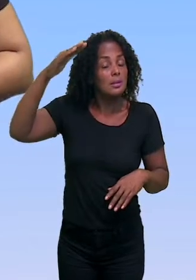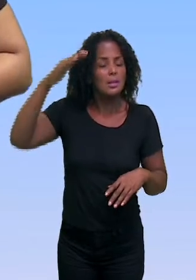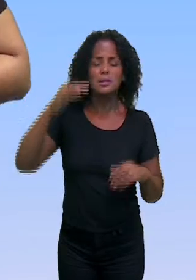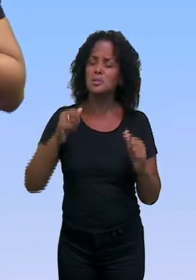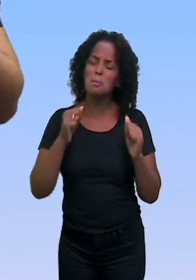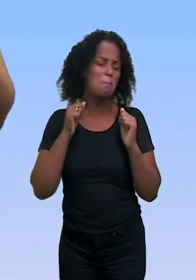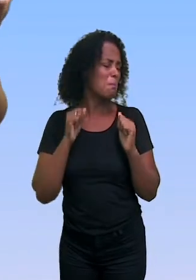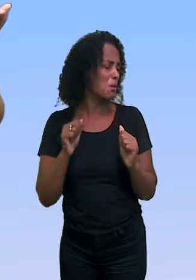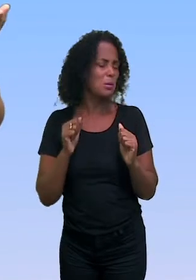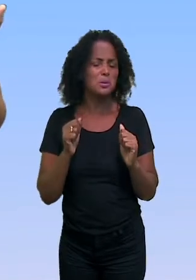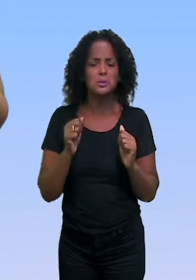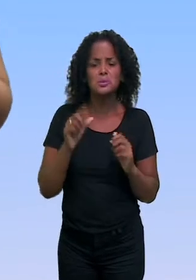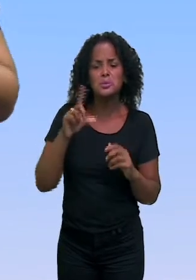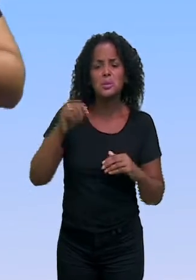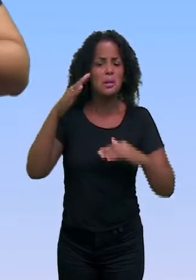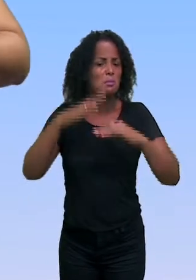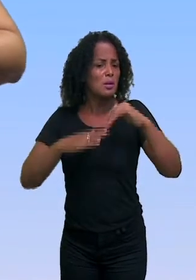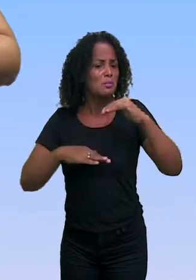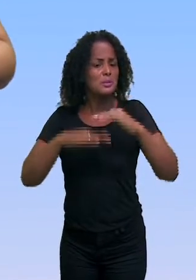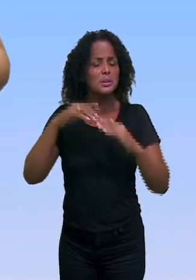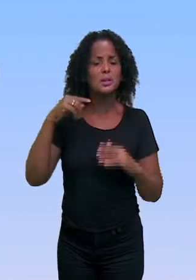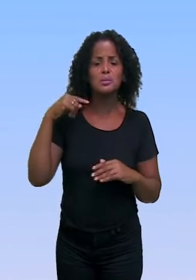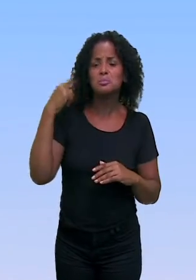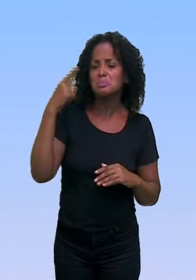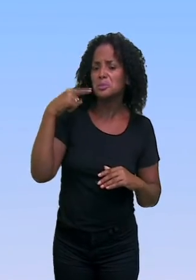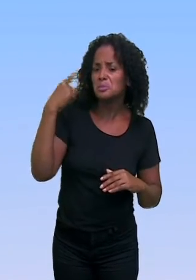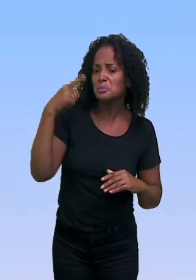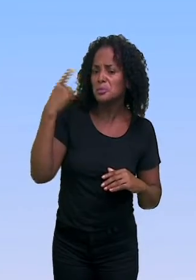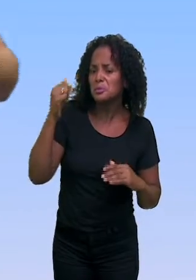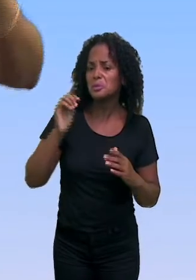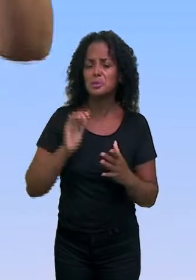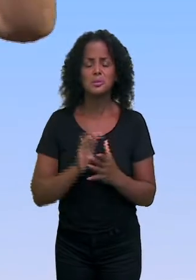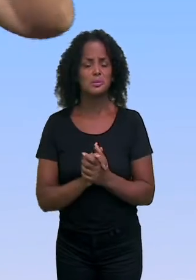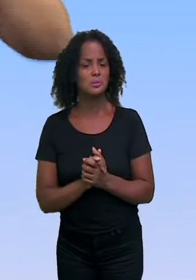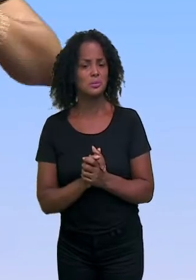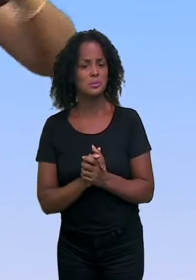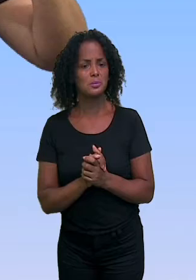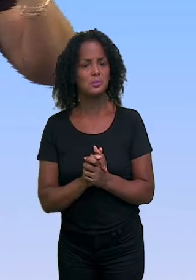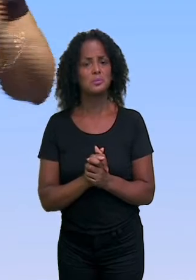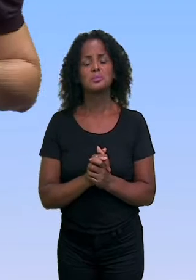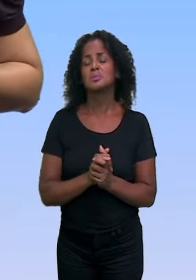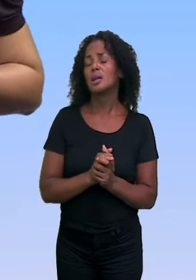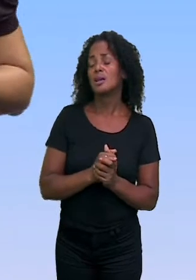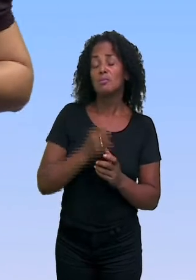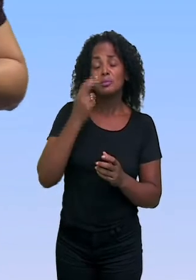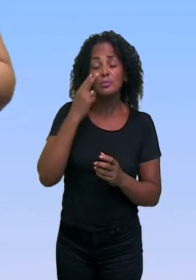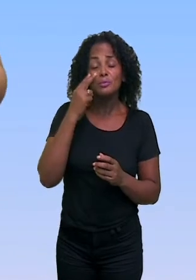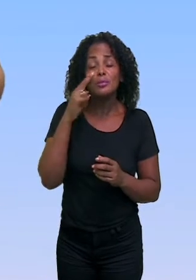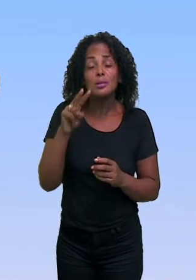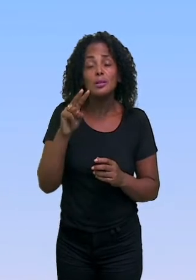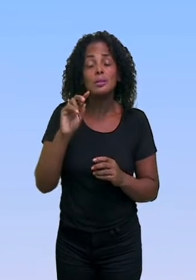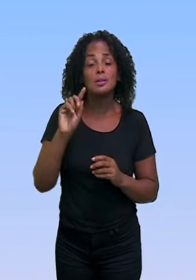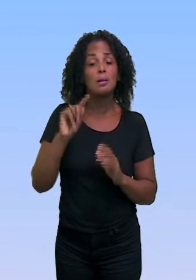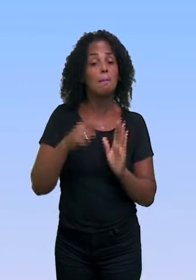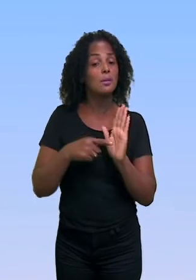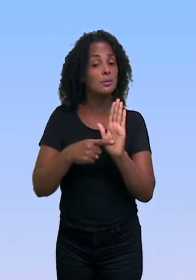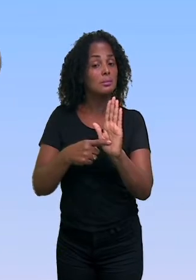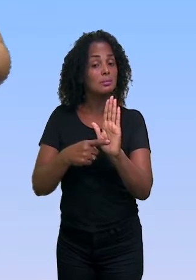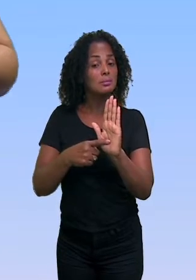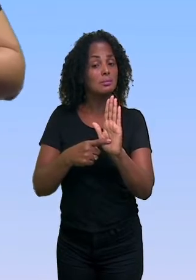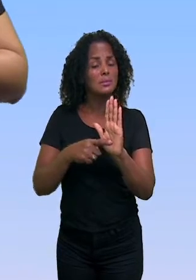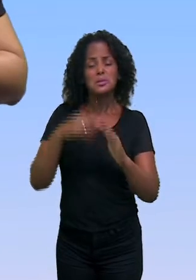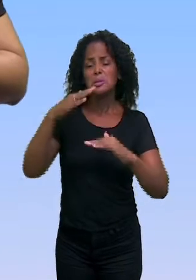ser um advogado uma advogada vamos continuar vendo essas profecias que aparecem no sonho da Mary